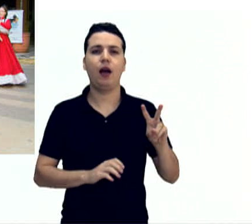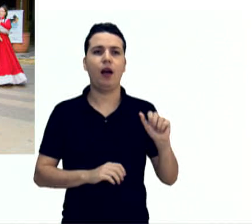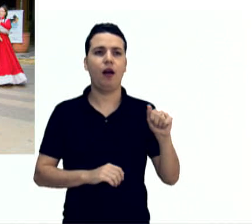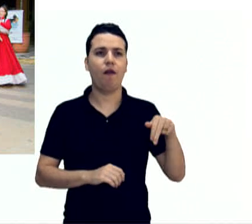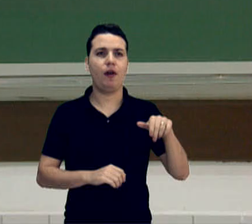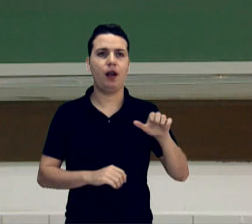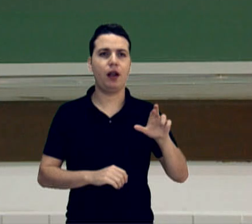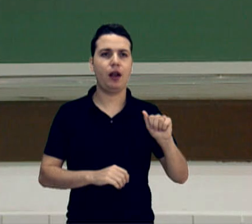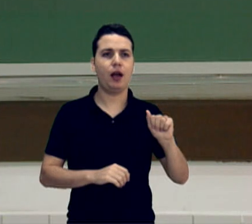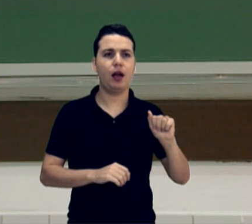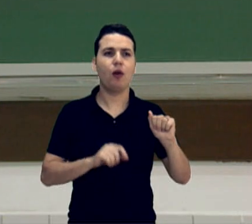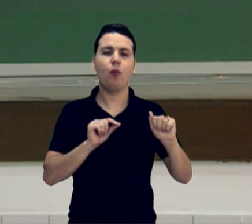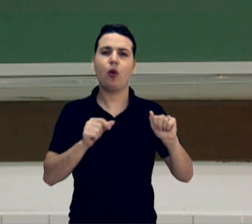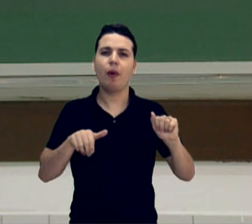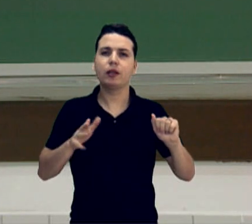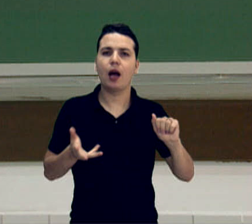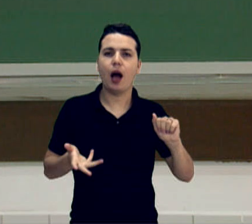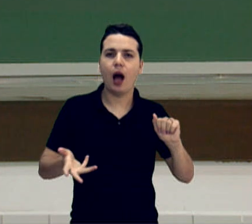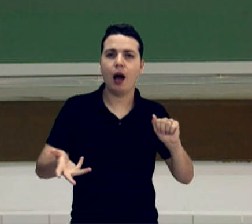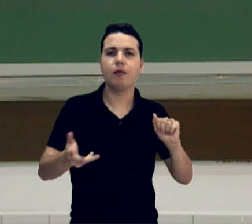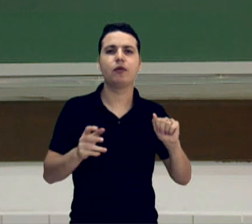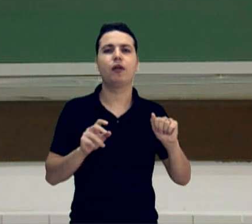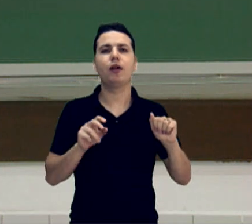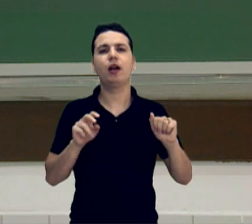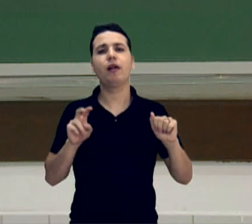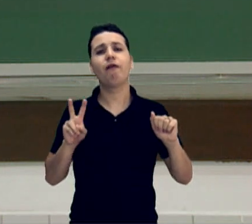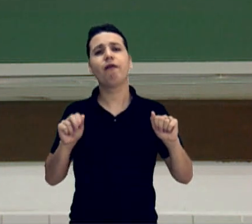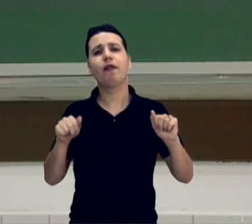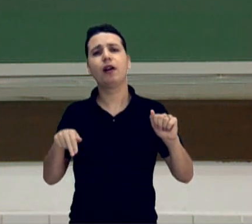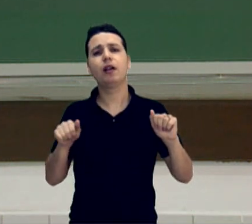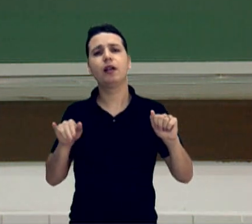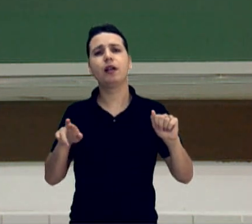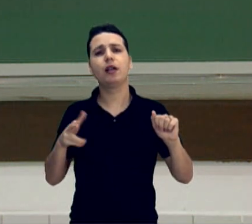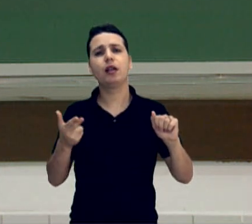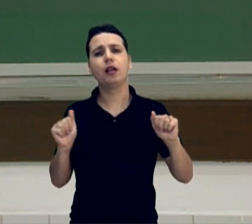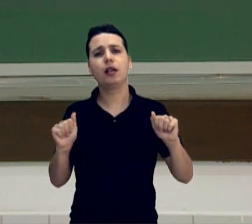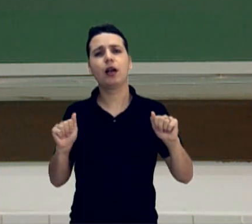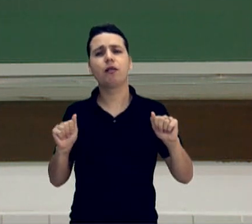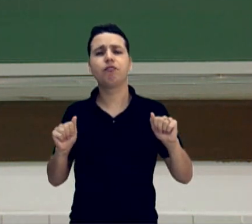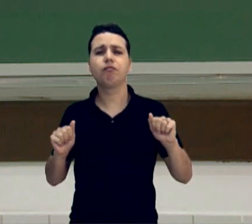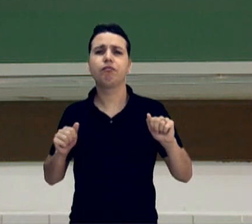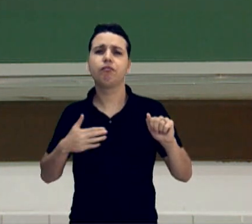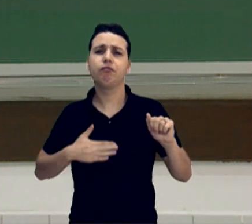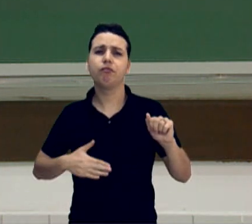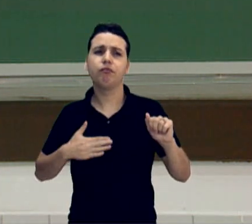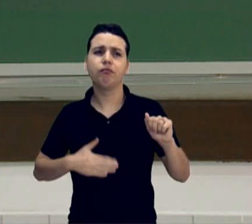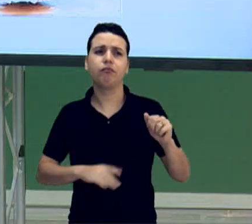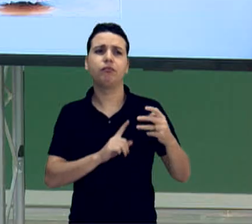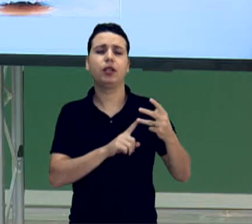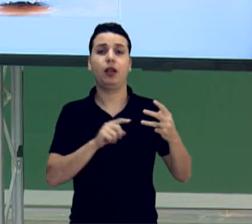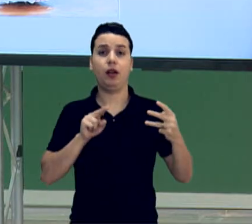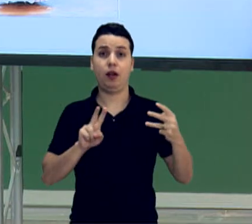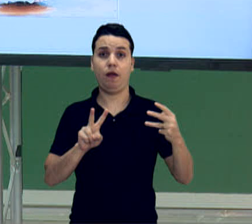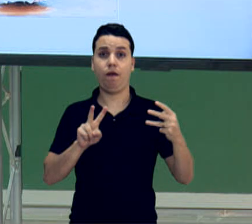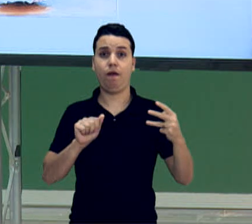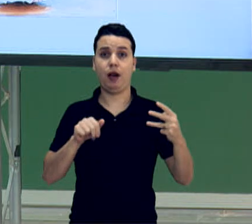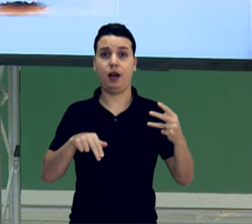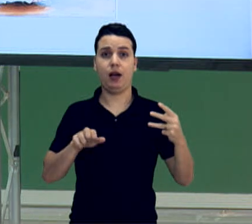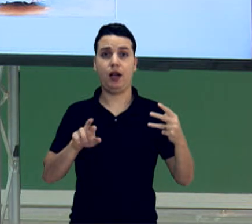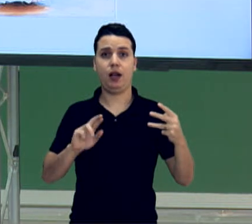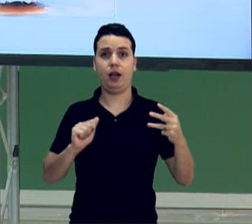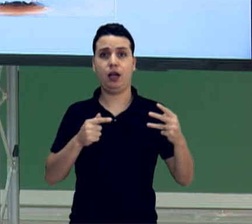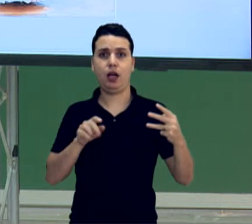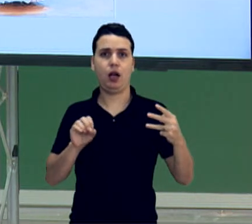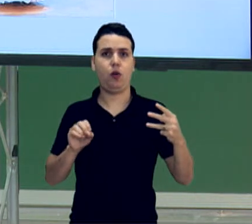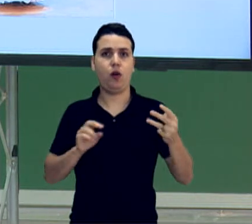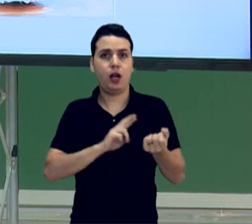vaneirão acelerado. Isso significa dizer, pessoal, que é muito difícil a gente encontrar um material